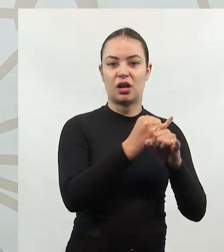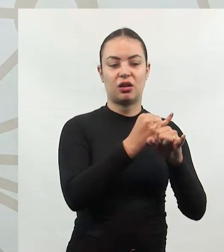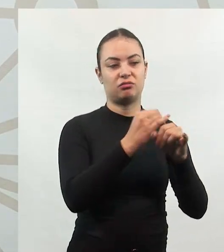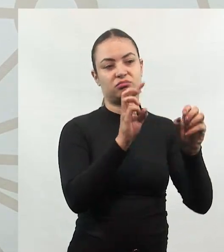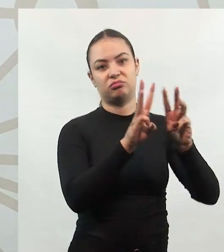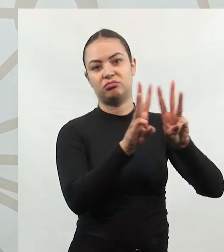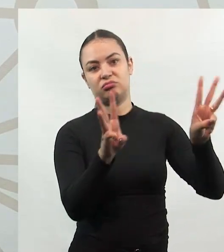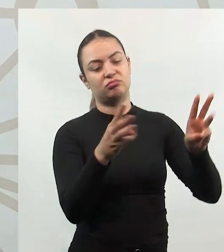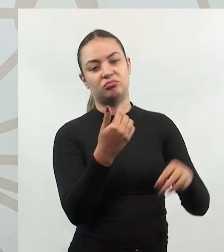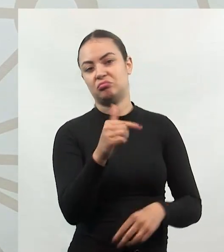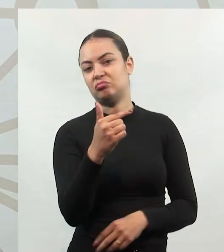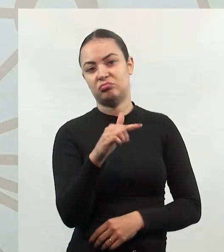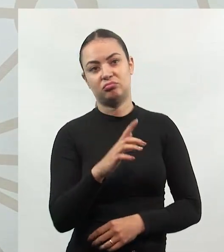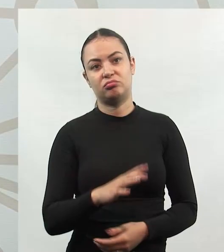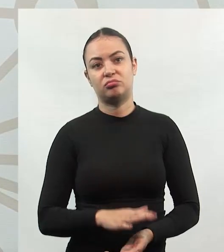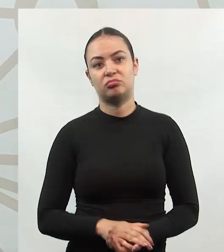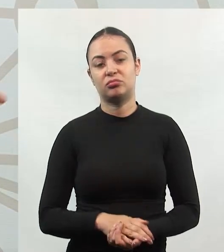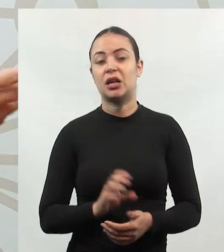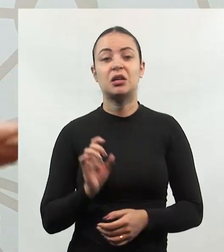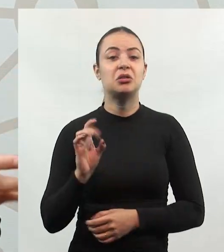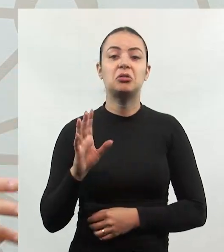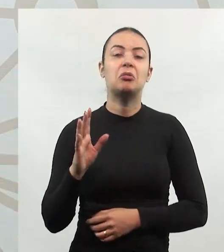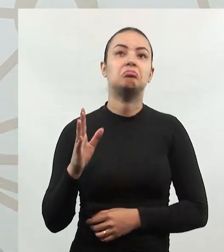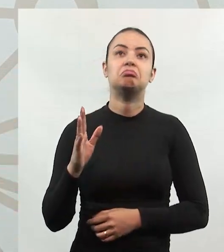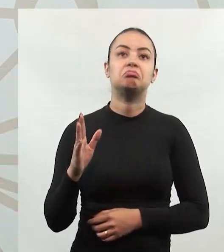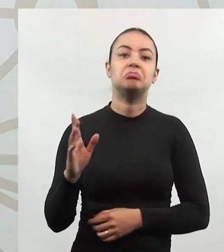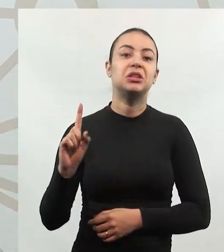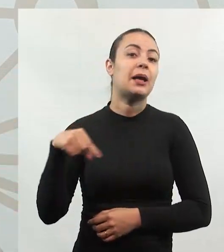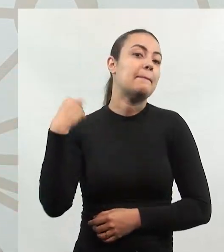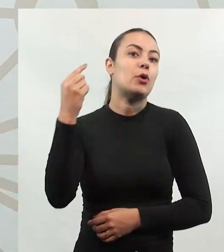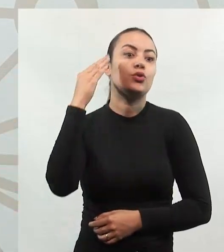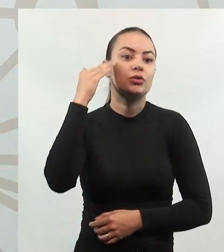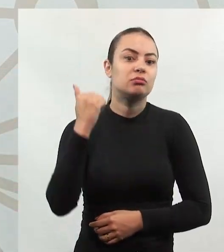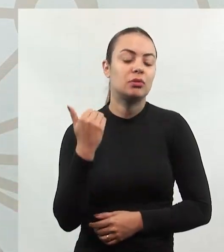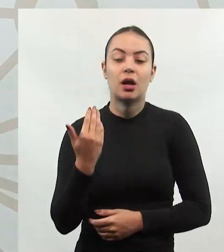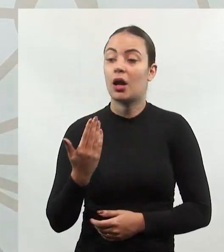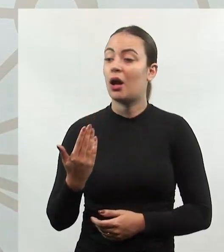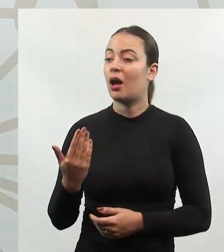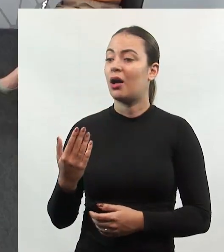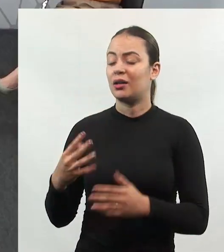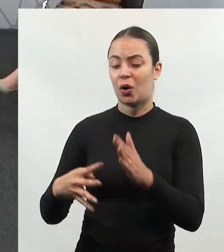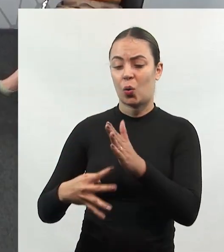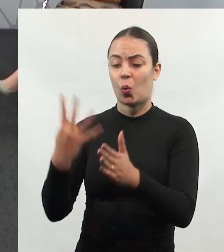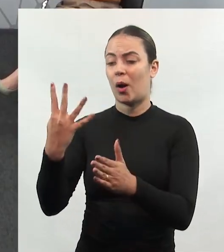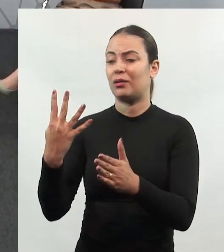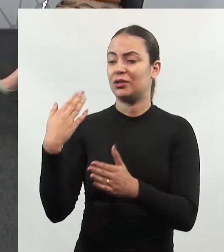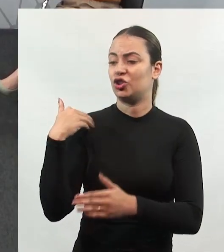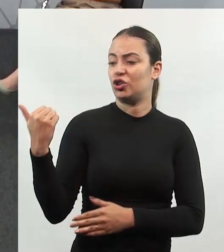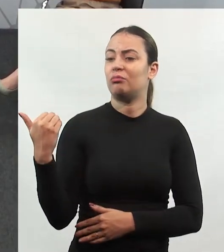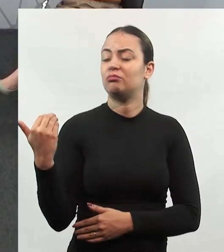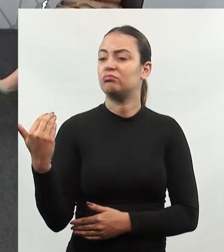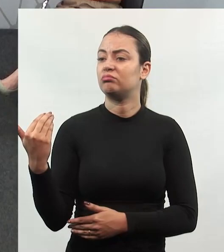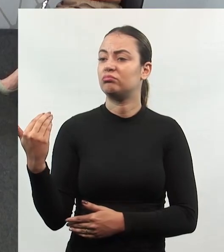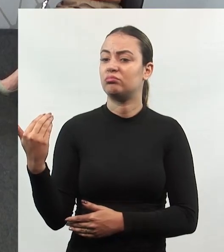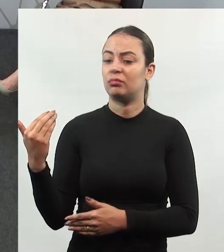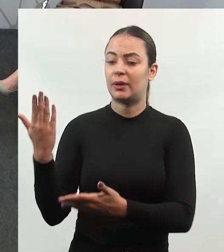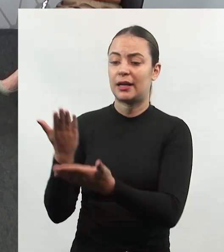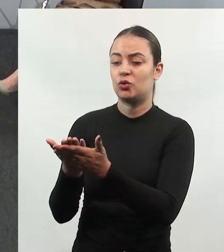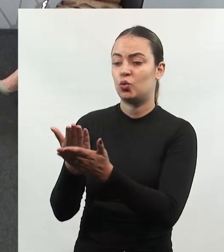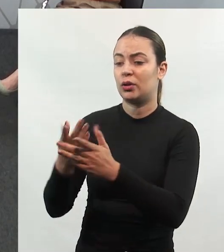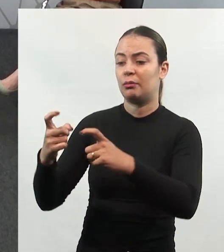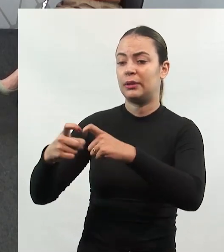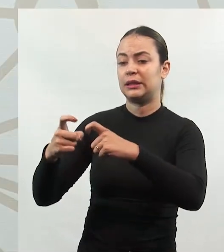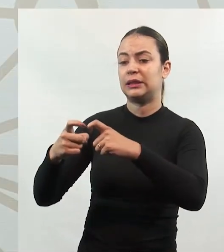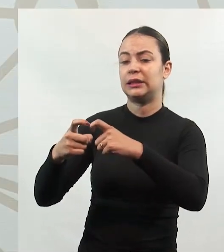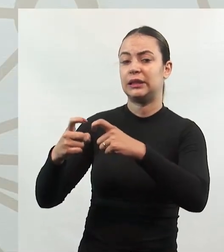terceira chamada dessa época. E eu não me atentei. Na época, não tinha internet, não era. Meu Deus. E Jornal, na época Mulher,